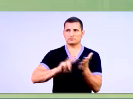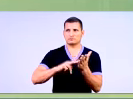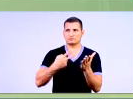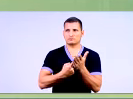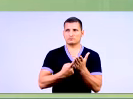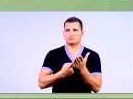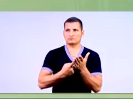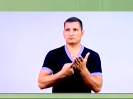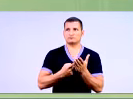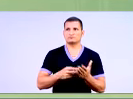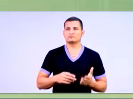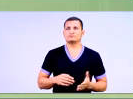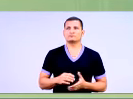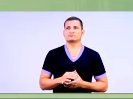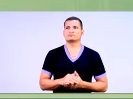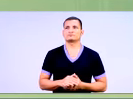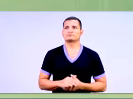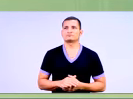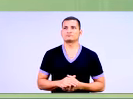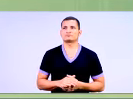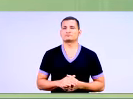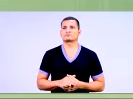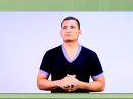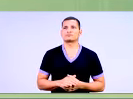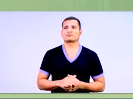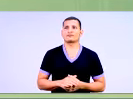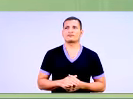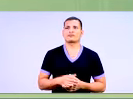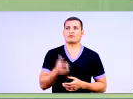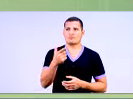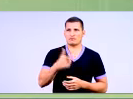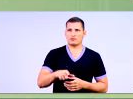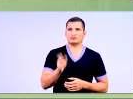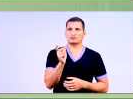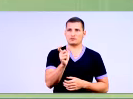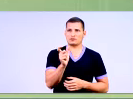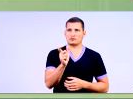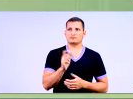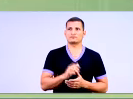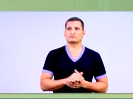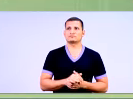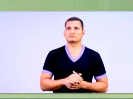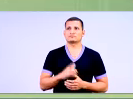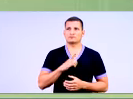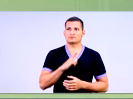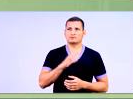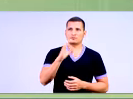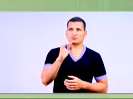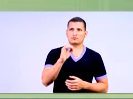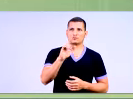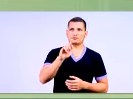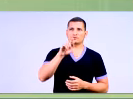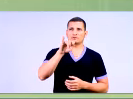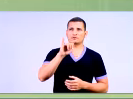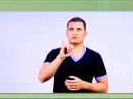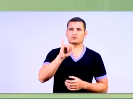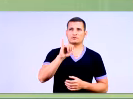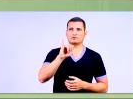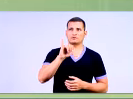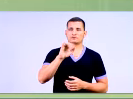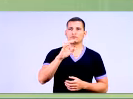no slide que vai ficar disponível. Aqui mais algumas palavras que são formadas inclusive por cognatos. Computer